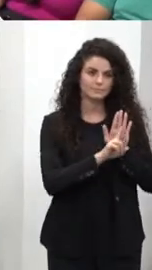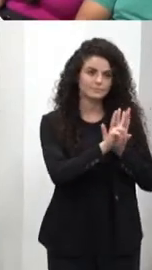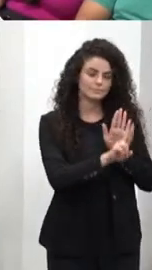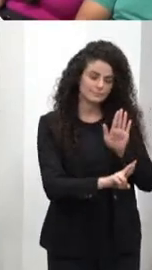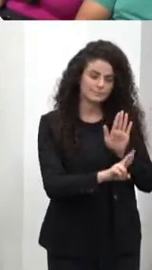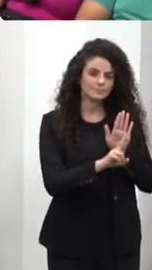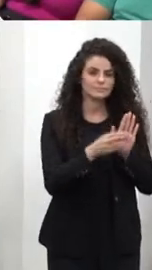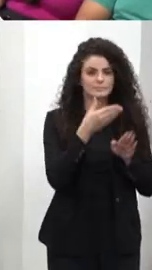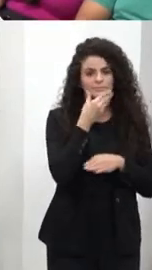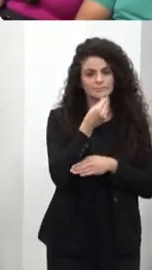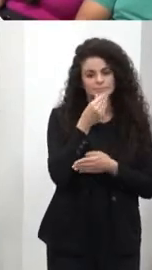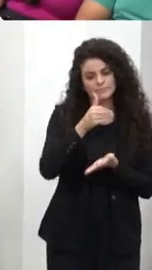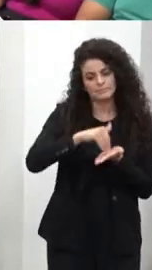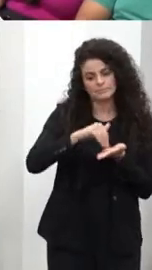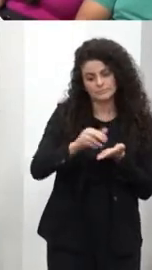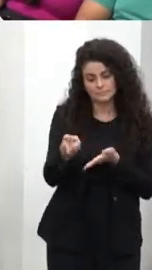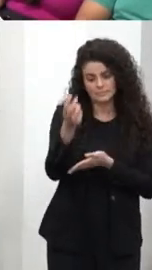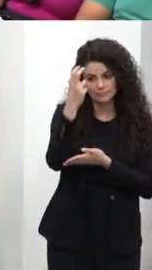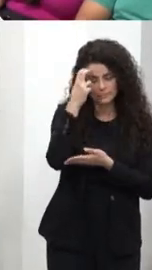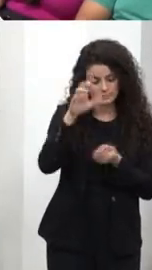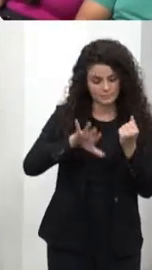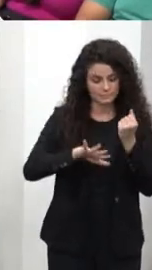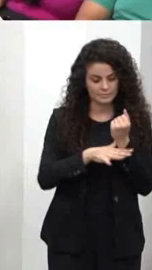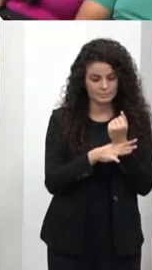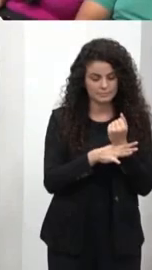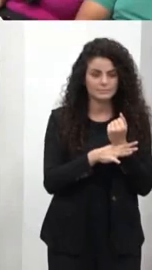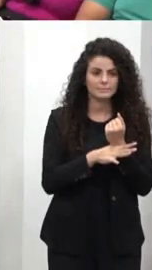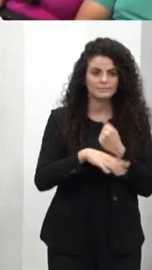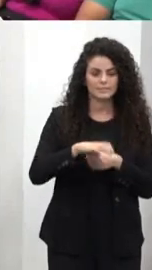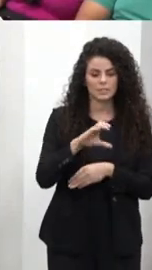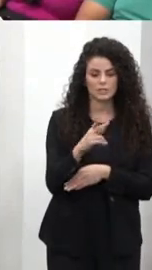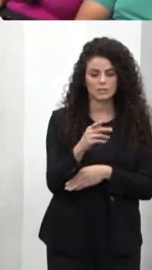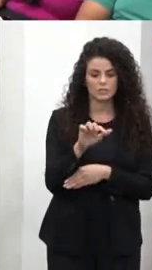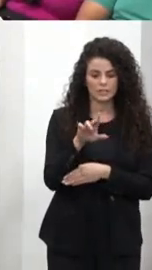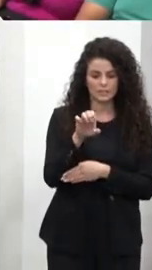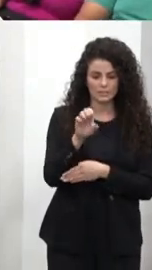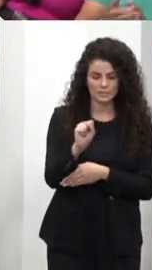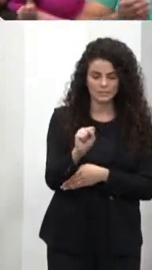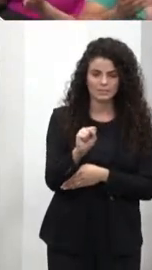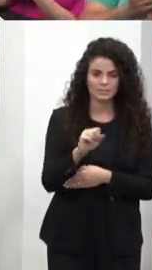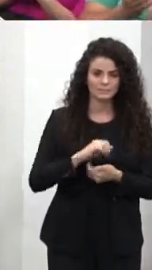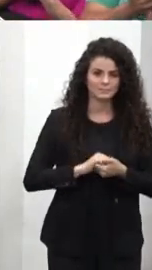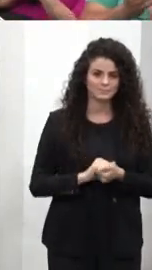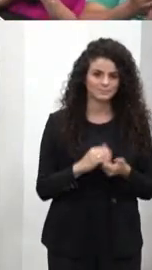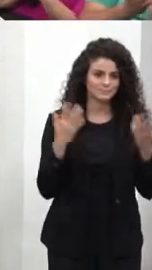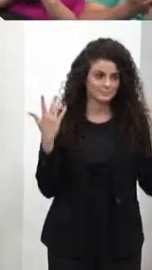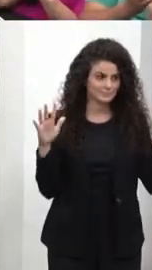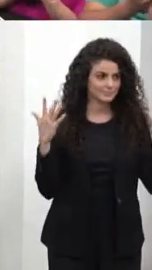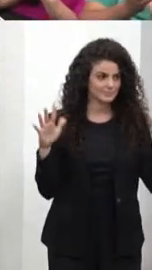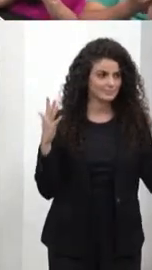Excelentíssimo Senhor Secretário de Cultura do Município de São José Charles com Zani